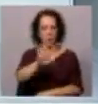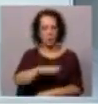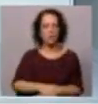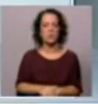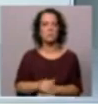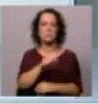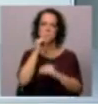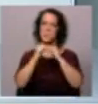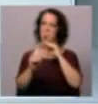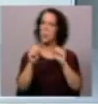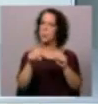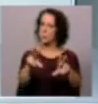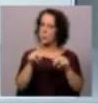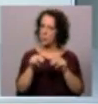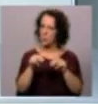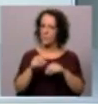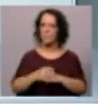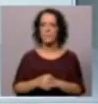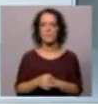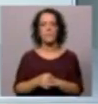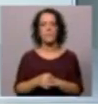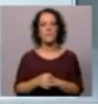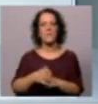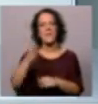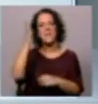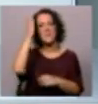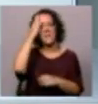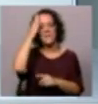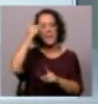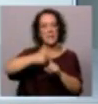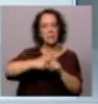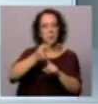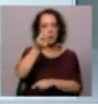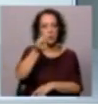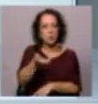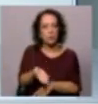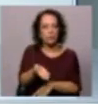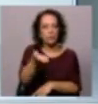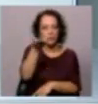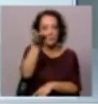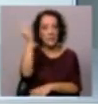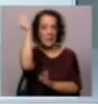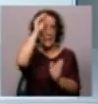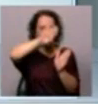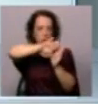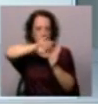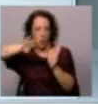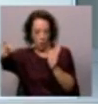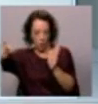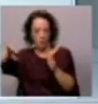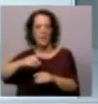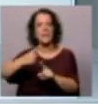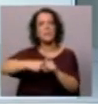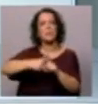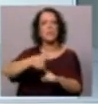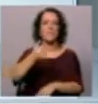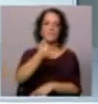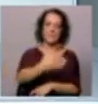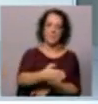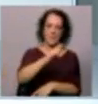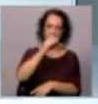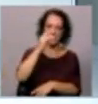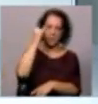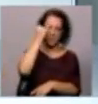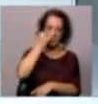limpo, temperaturas prevê-se uma pequena subida da temperatura nas regiões do interior e vamos ter valores de 27 graus para Bragança,